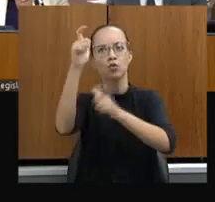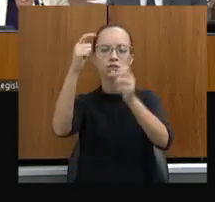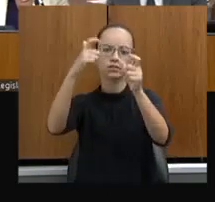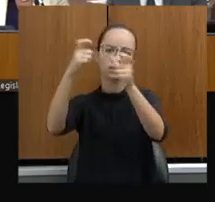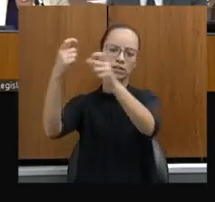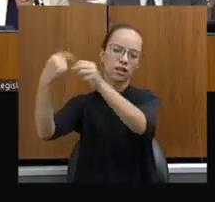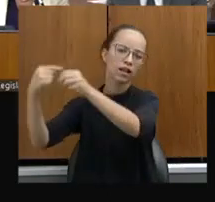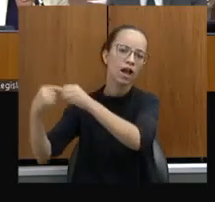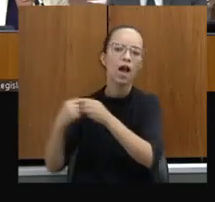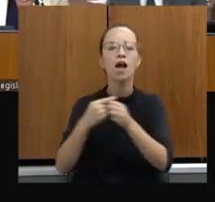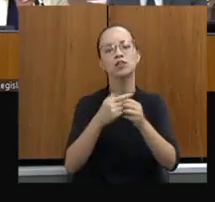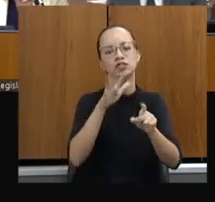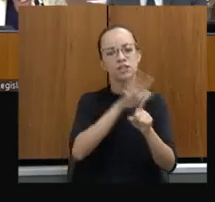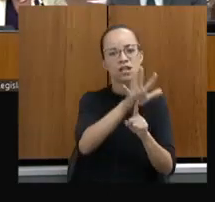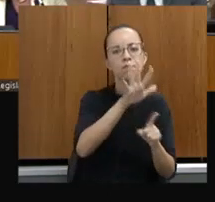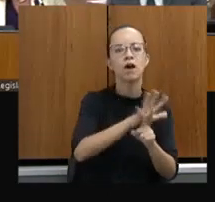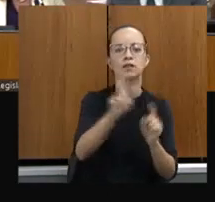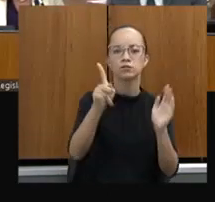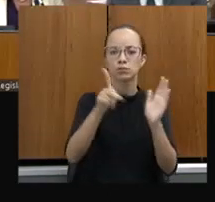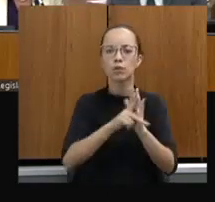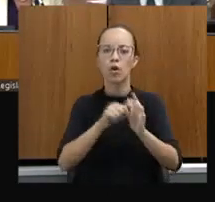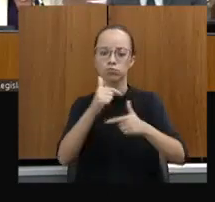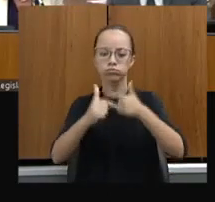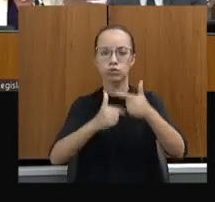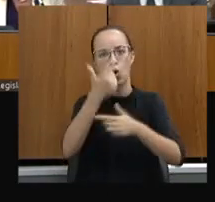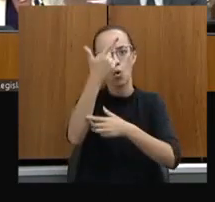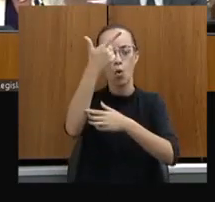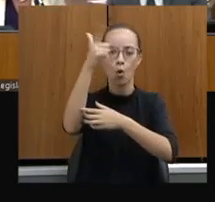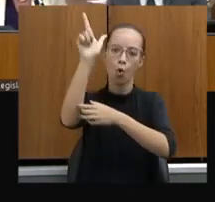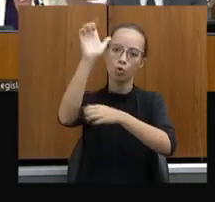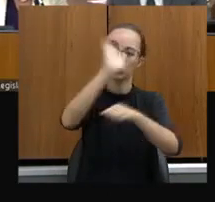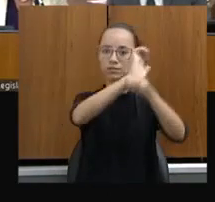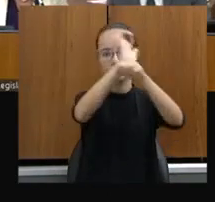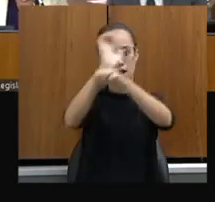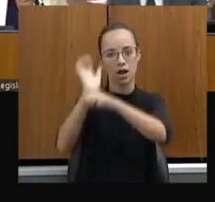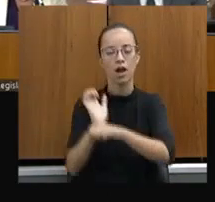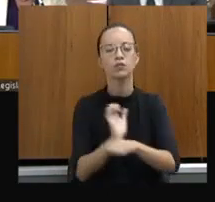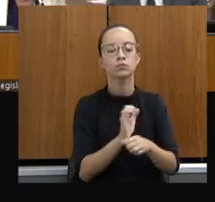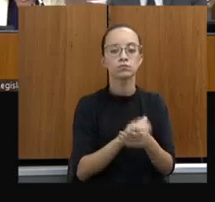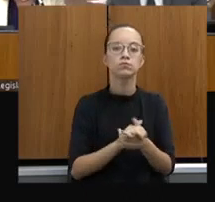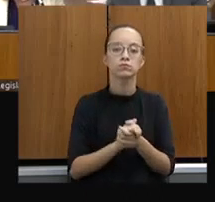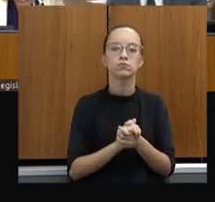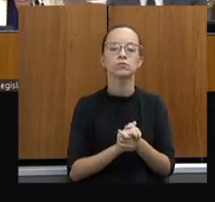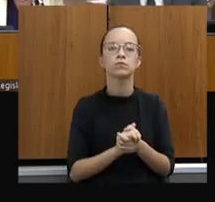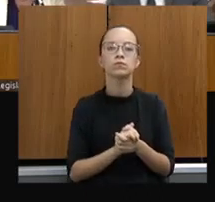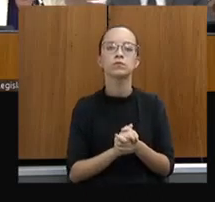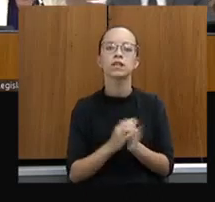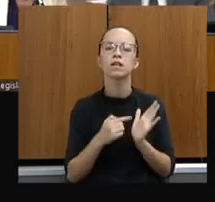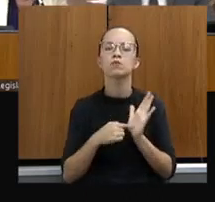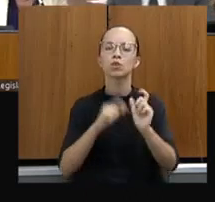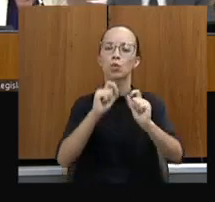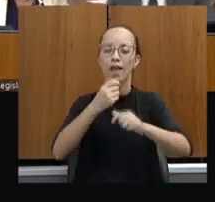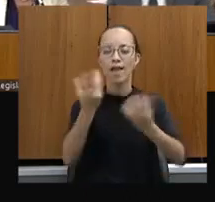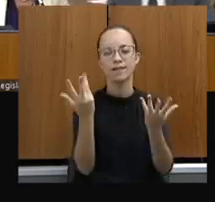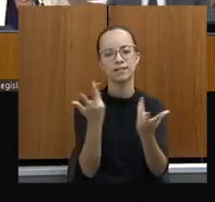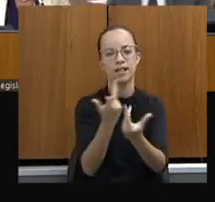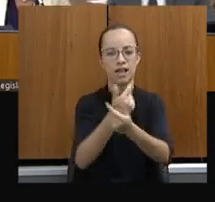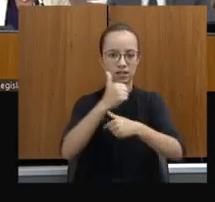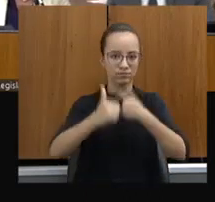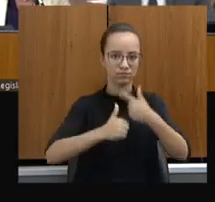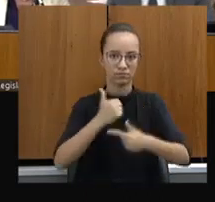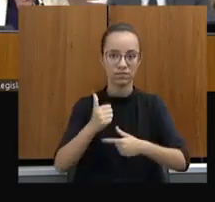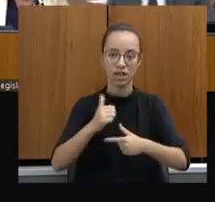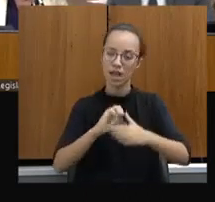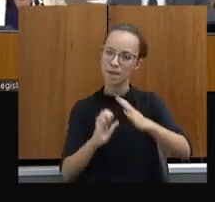municípios inclusive com demanda de prestação de serviços para outro estado outros estados demonstrando a excelência na prestação de serviços que a empresa